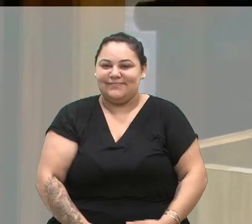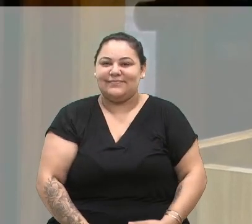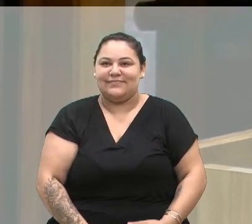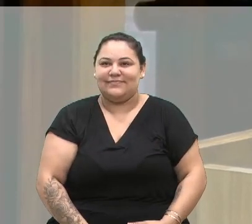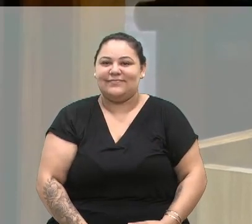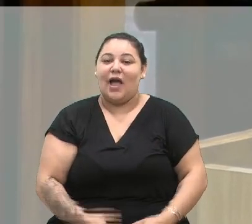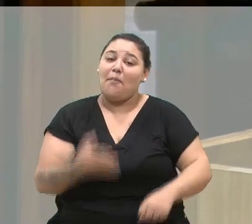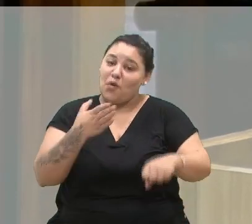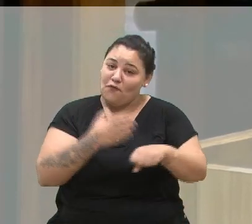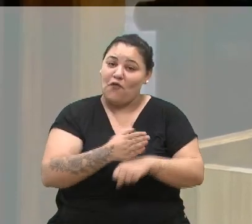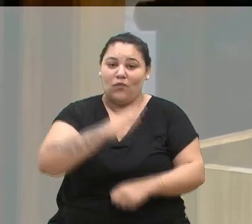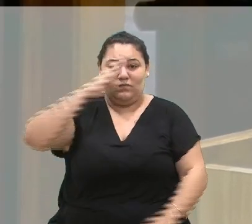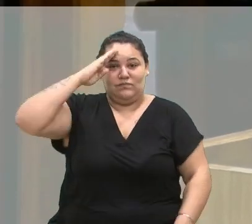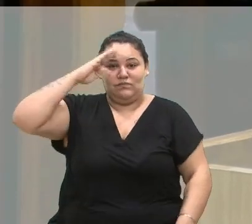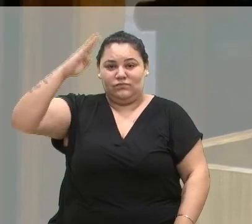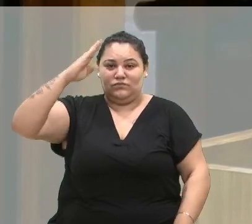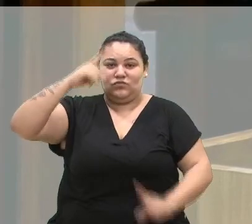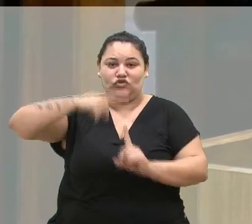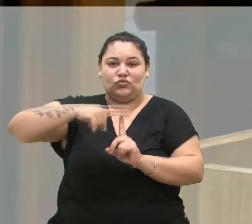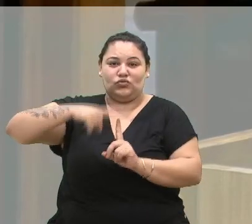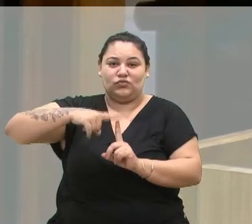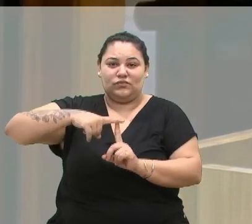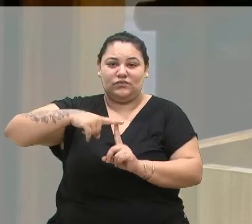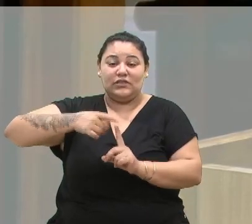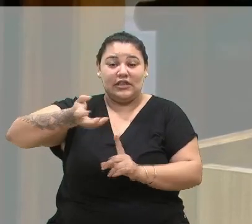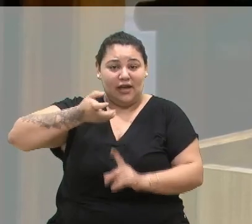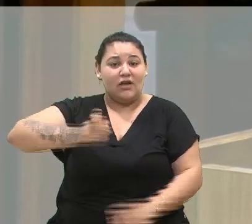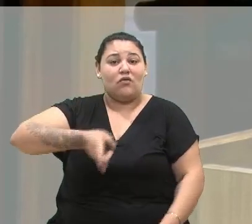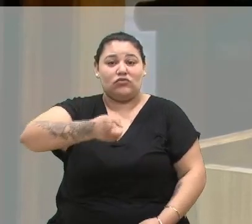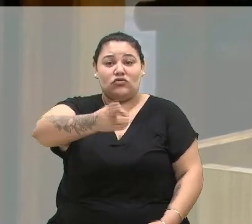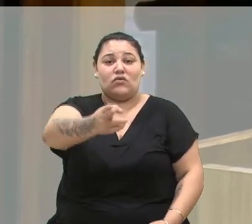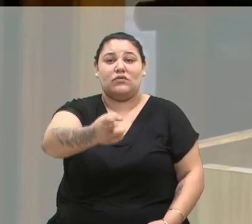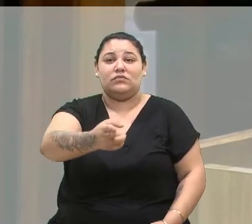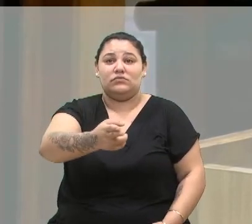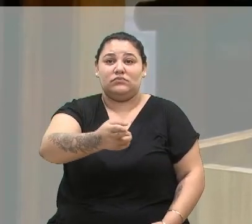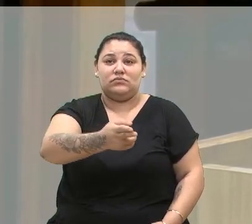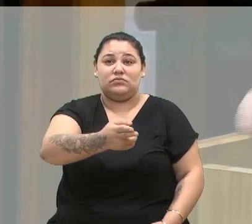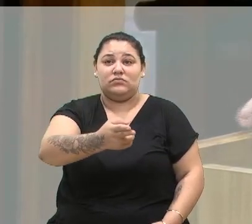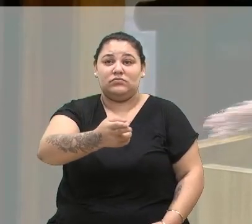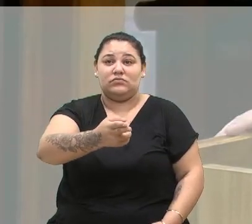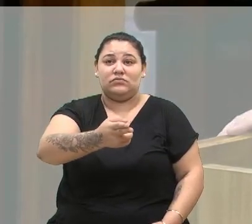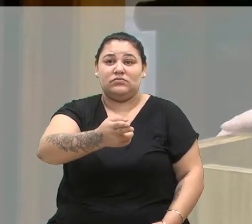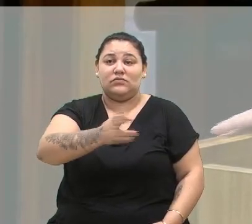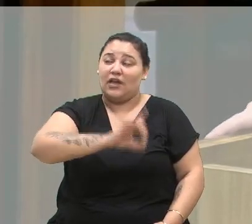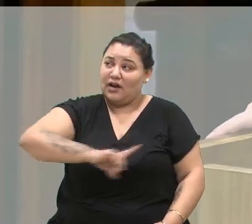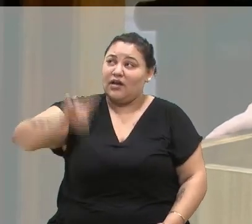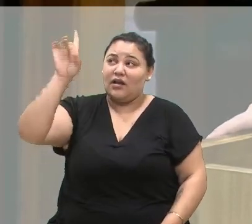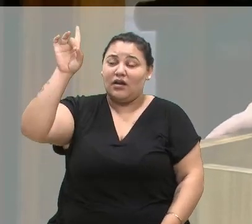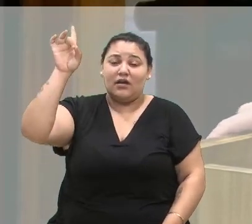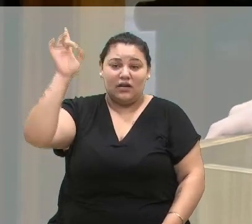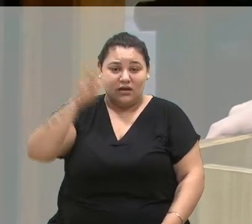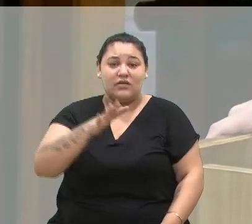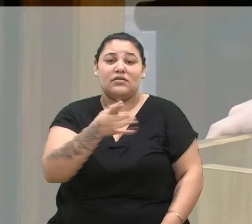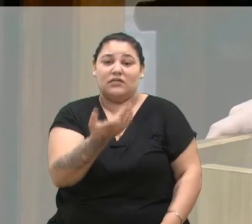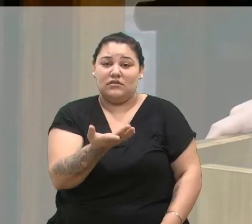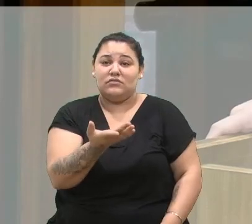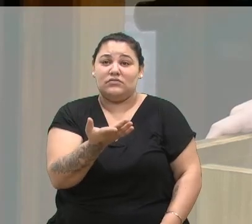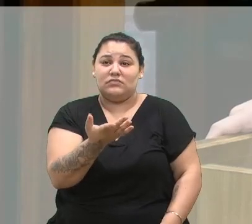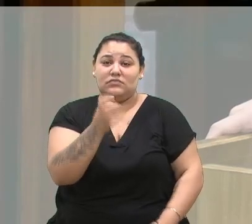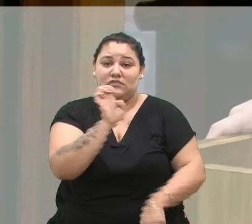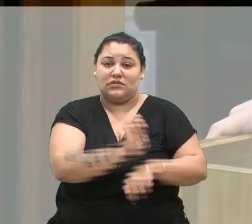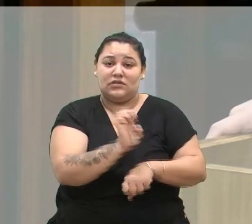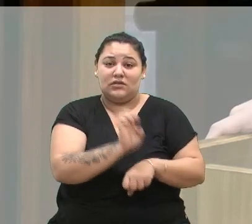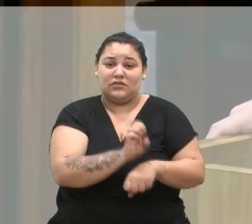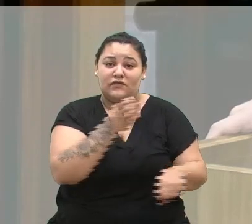Aprovou a implementação. E querem a continuidade. E graças a Deus no estado do Rio Grande do Sul, no dia de ontem foi aprovada essa